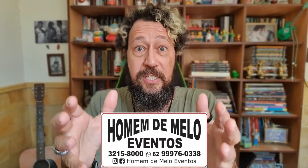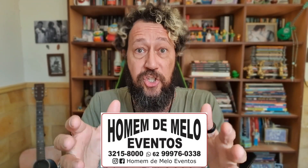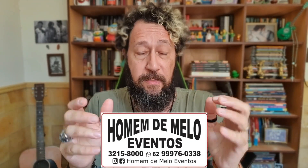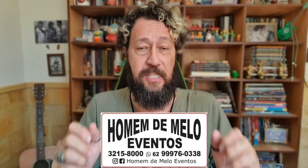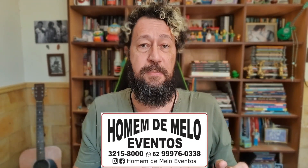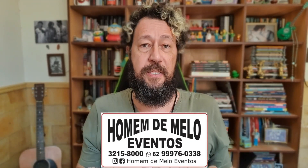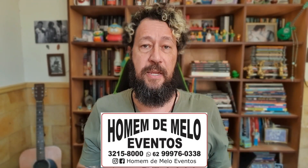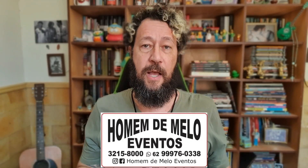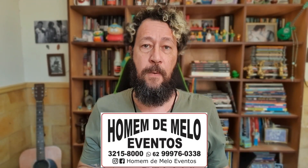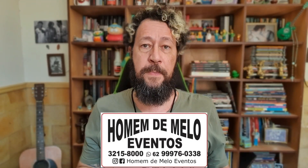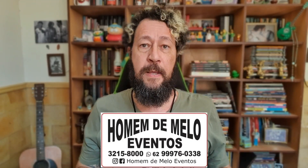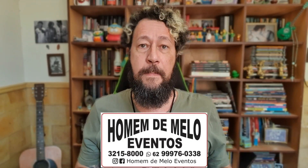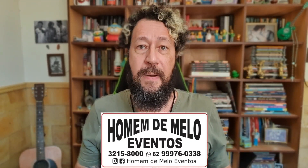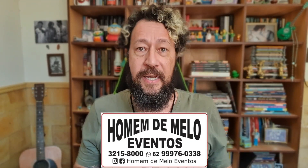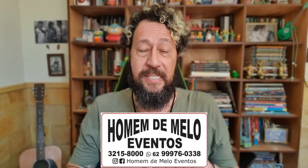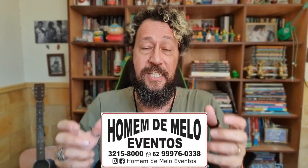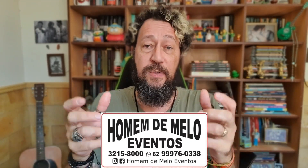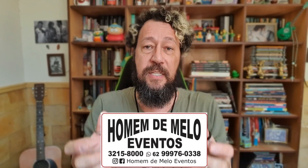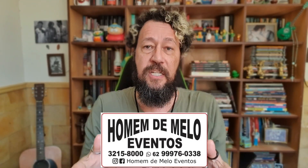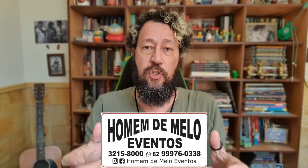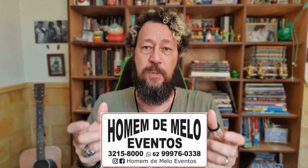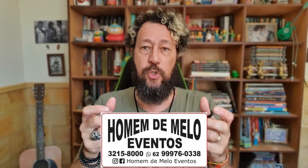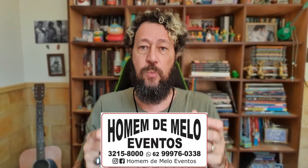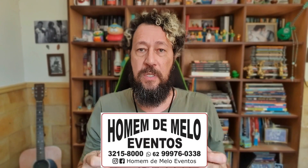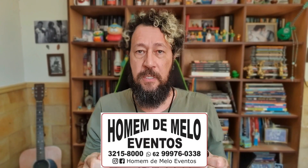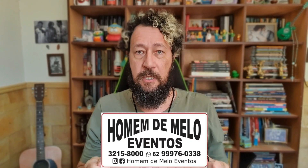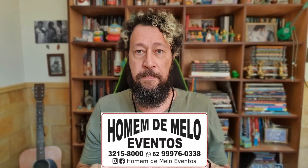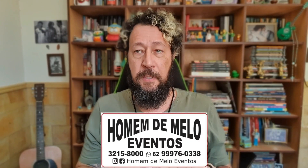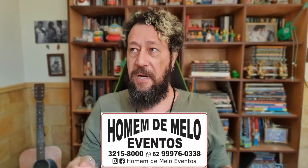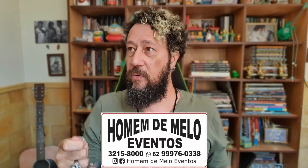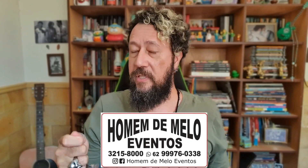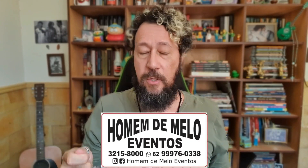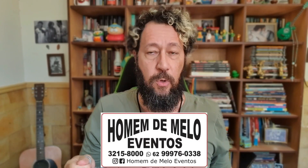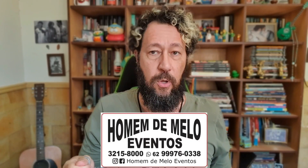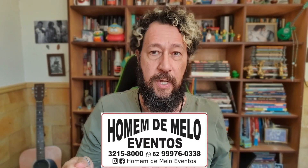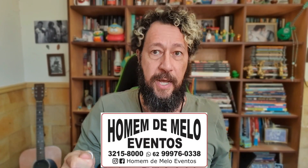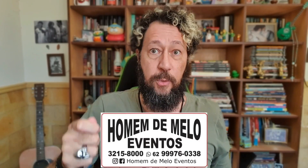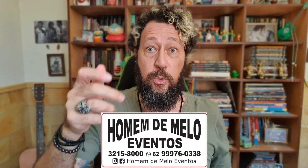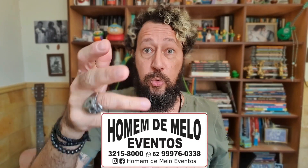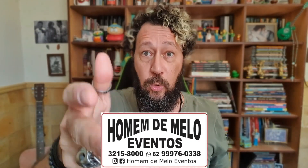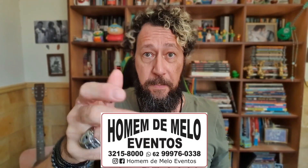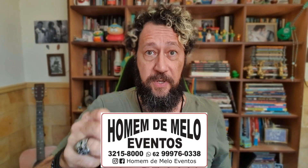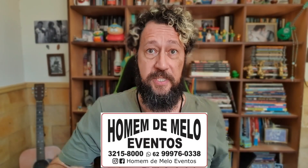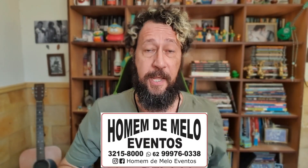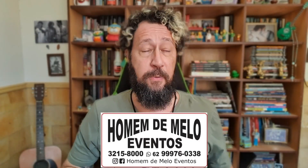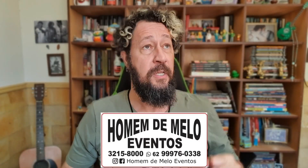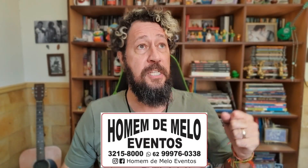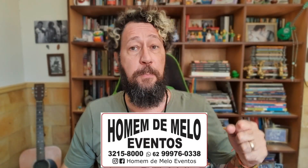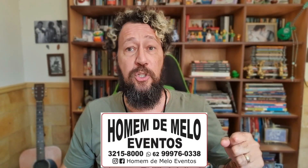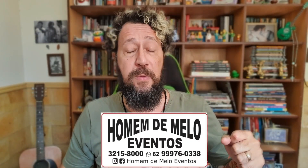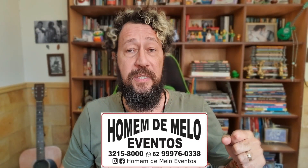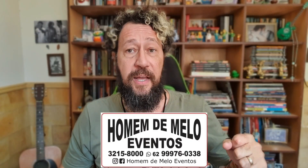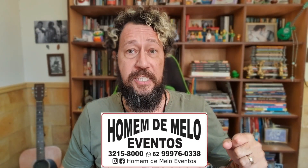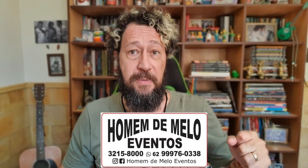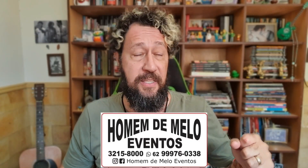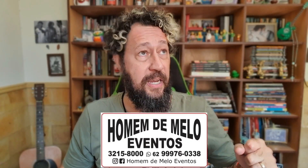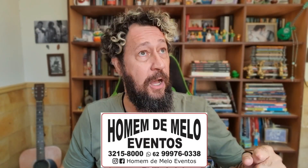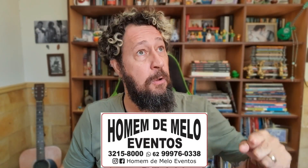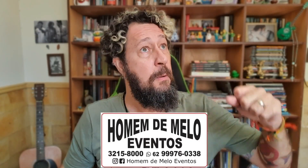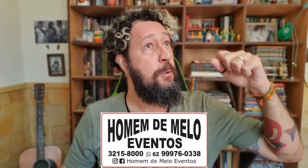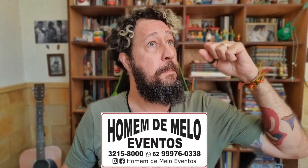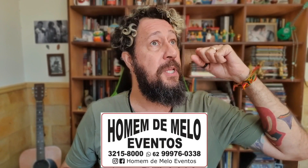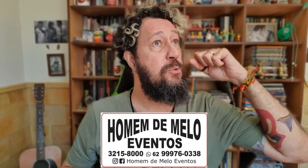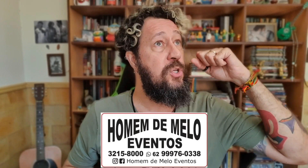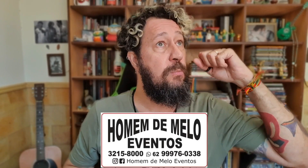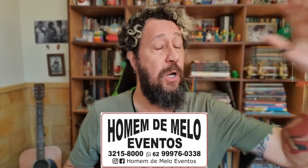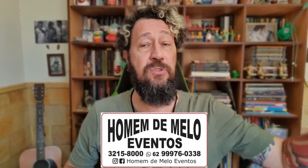você nem tem como assistir mas esse material mas se você transforma isso num link para você colocar no YouTube por exemplo você pode mandar esse material